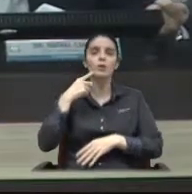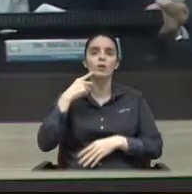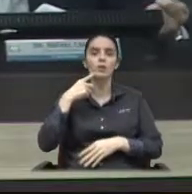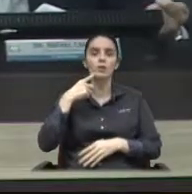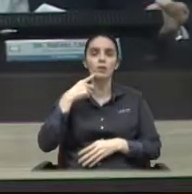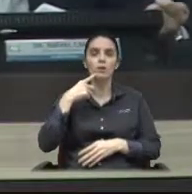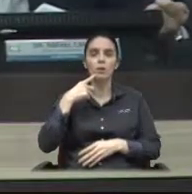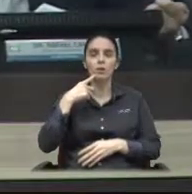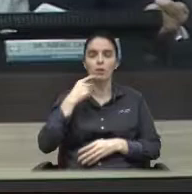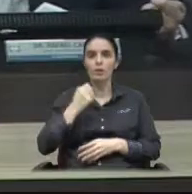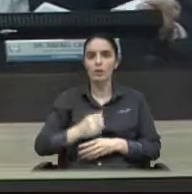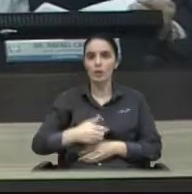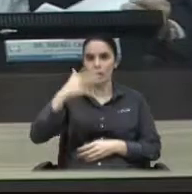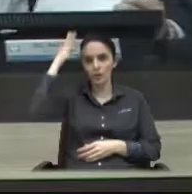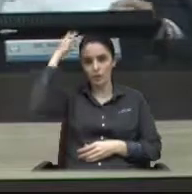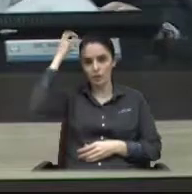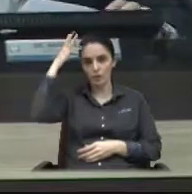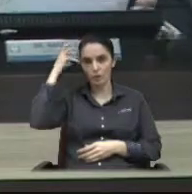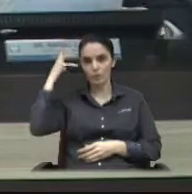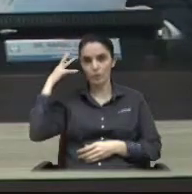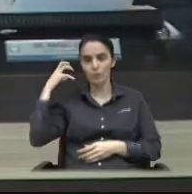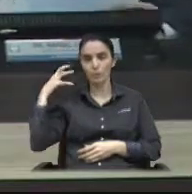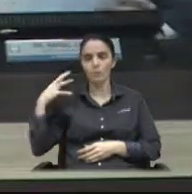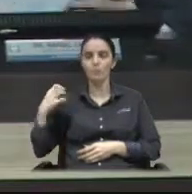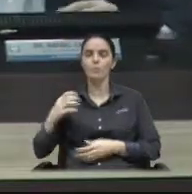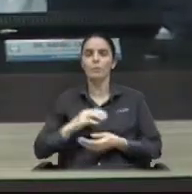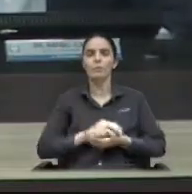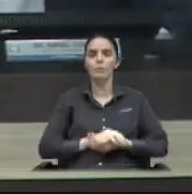vereadora lucilene aparecida bobo